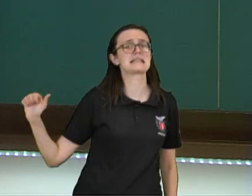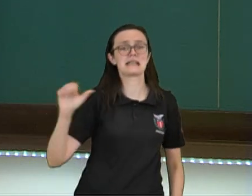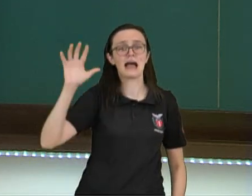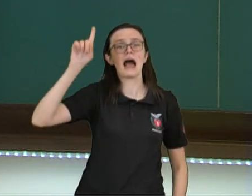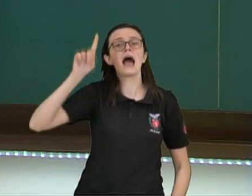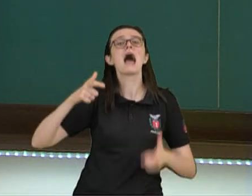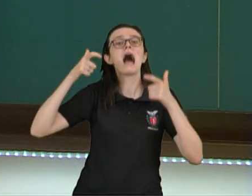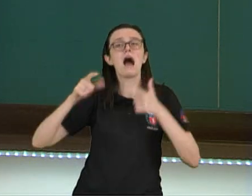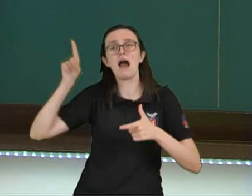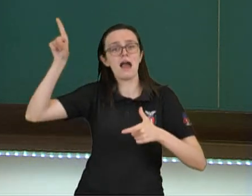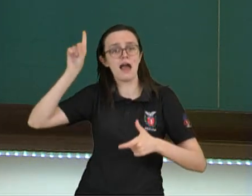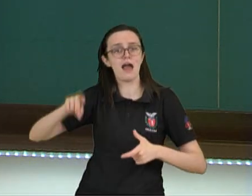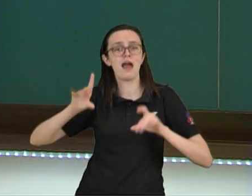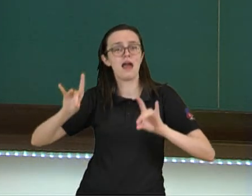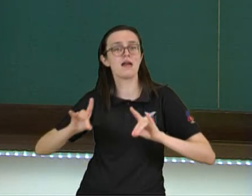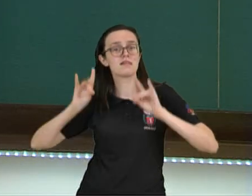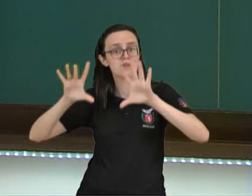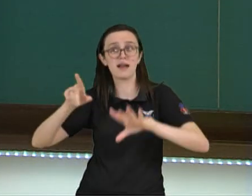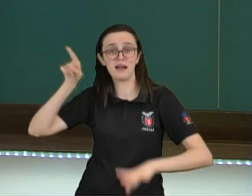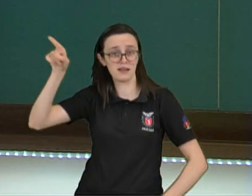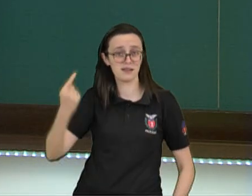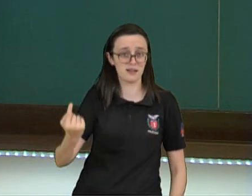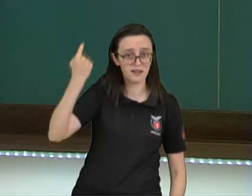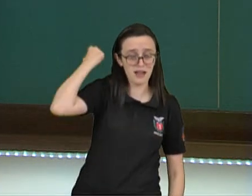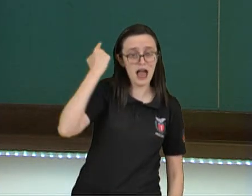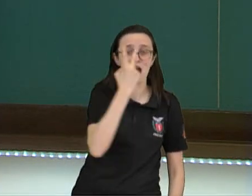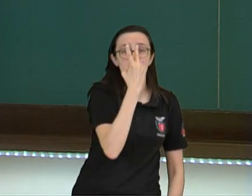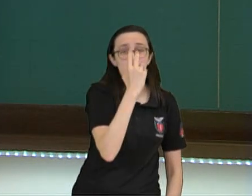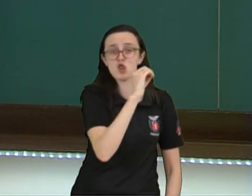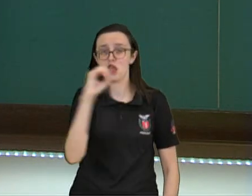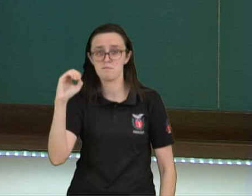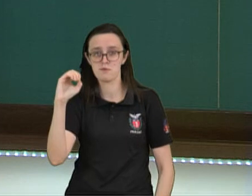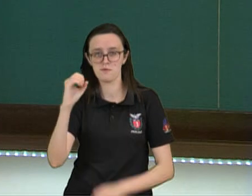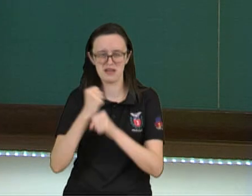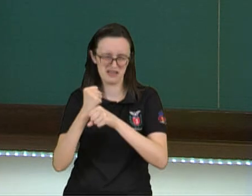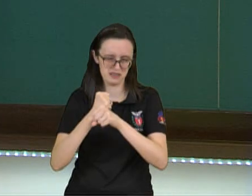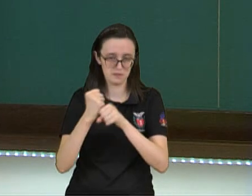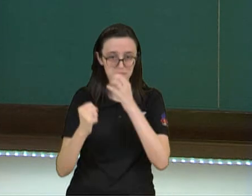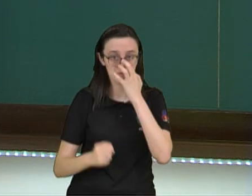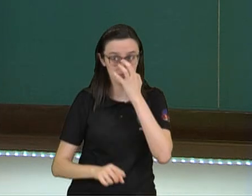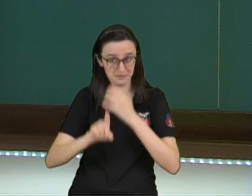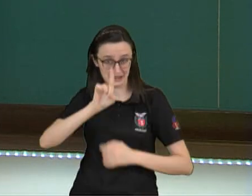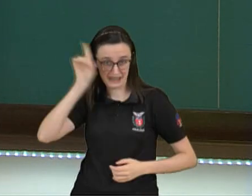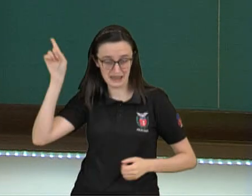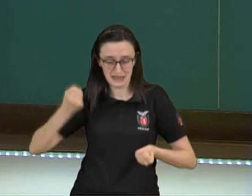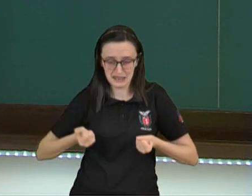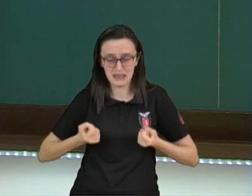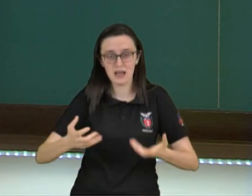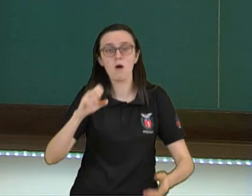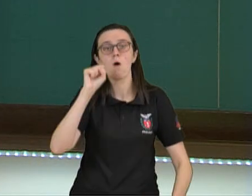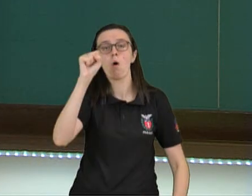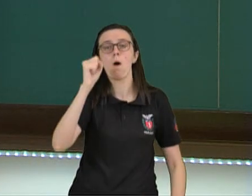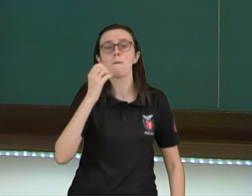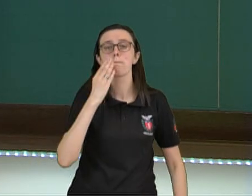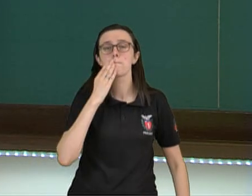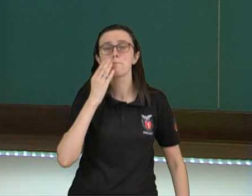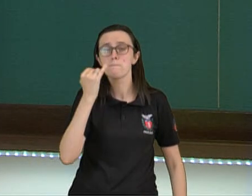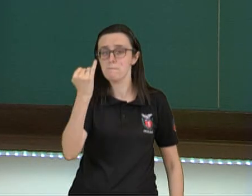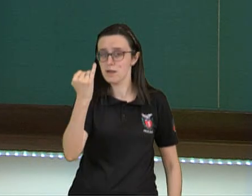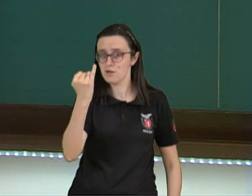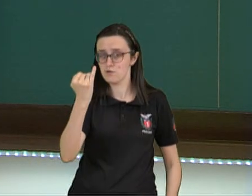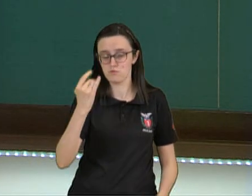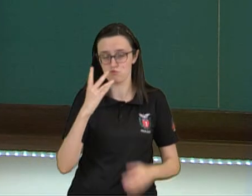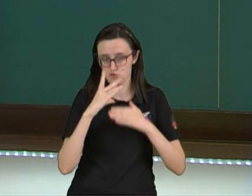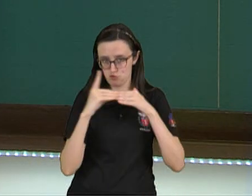a de Sydney, na Austrália, em 2000. Lá foram gastos 8 bilhões de dólares. E